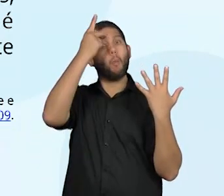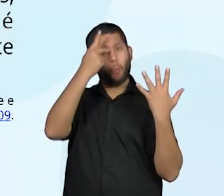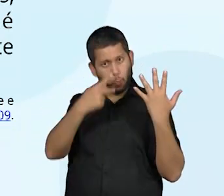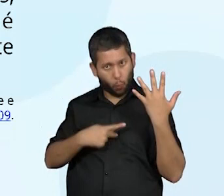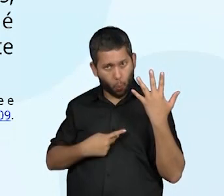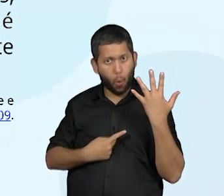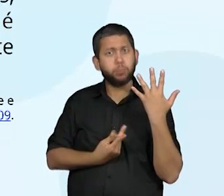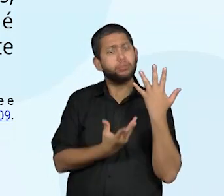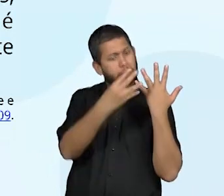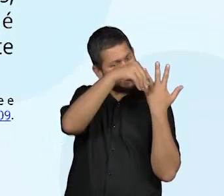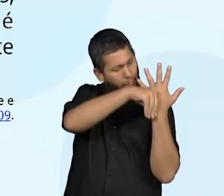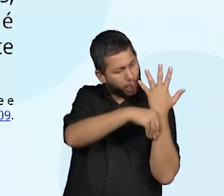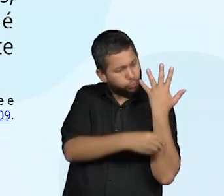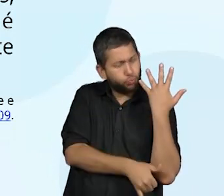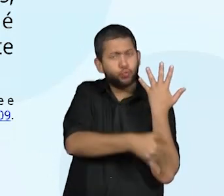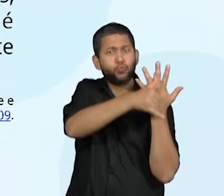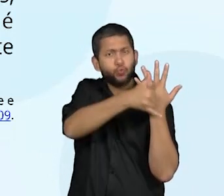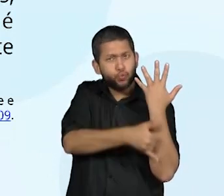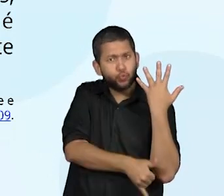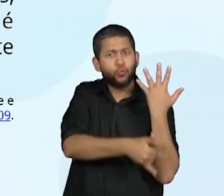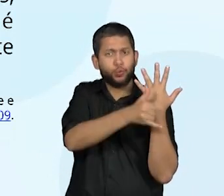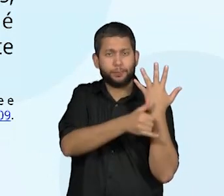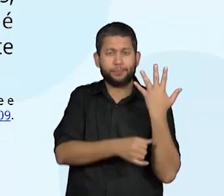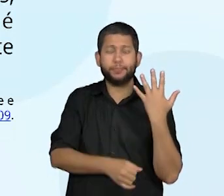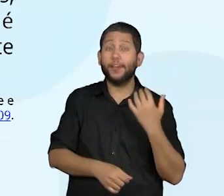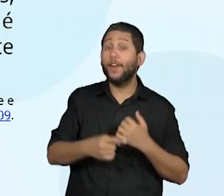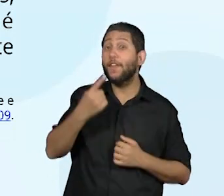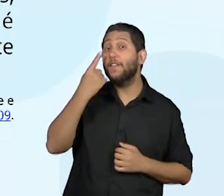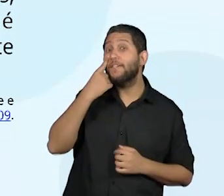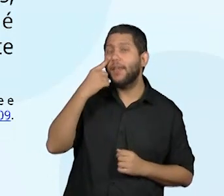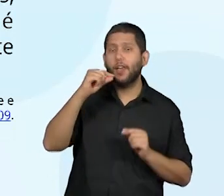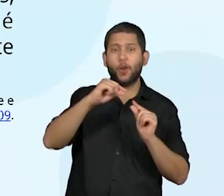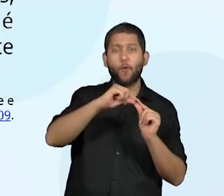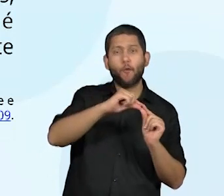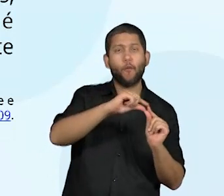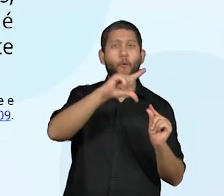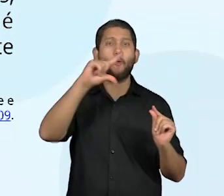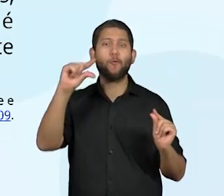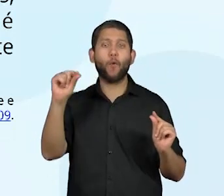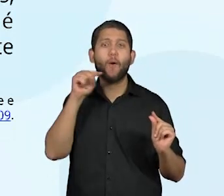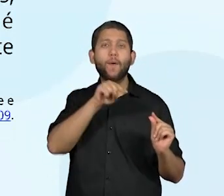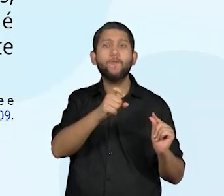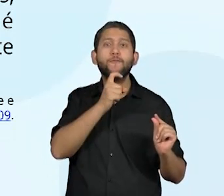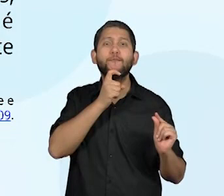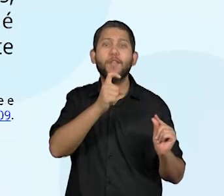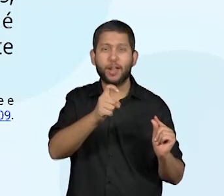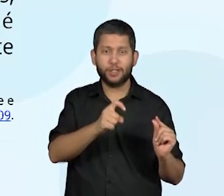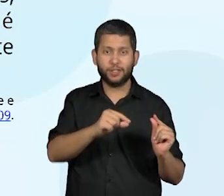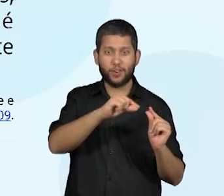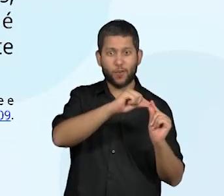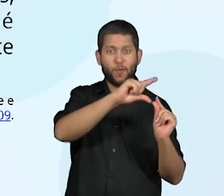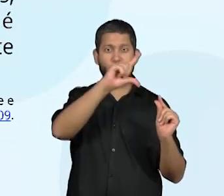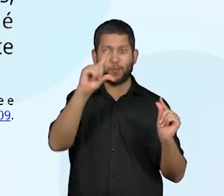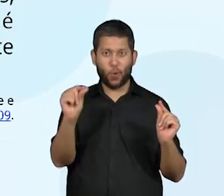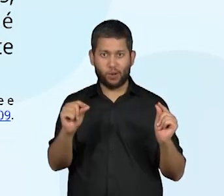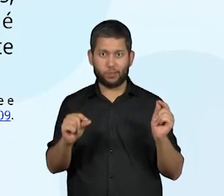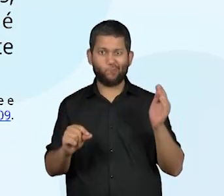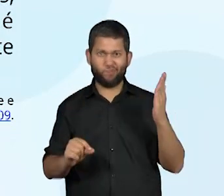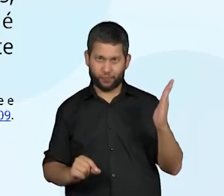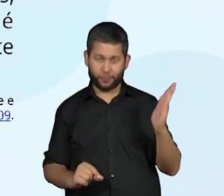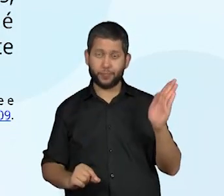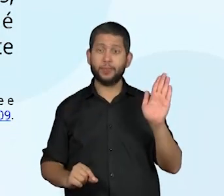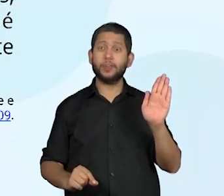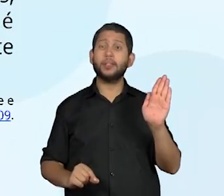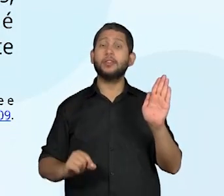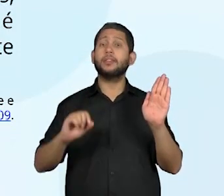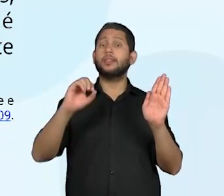fotossíntese. As de folhas verdes, como as árvores, usam dióxido de carbono,